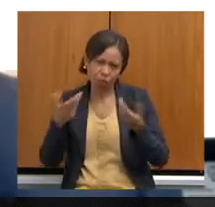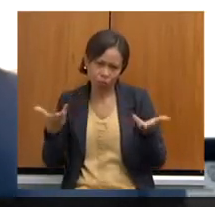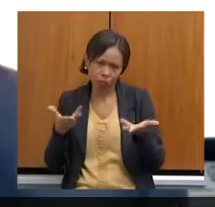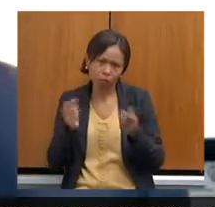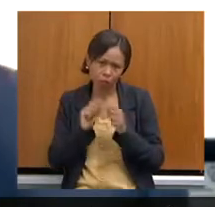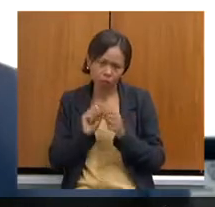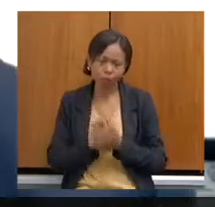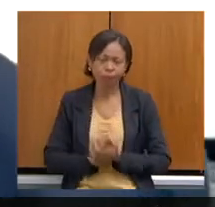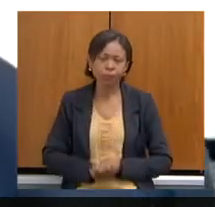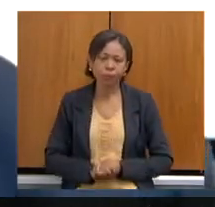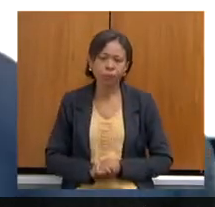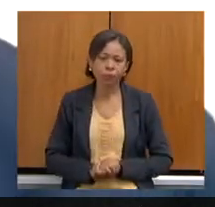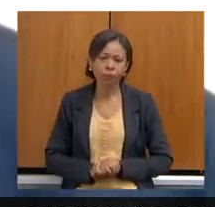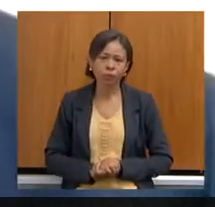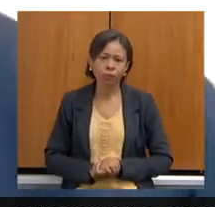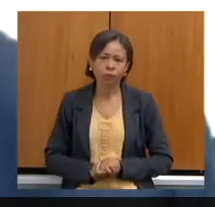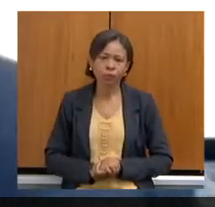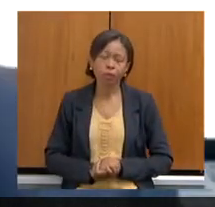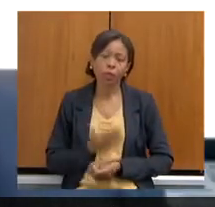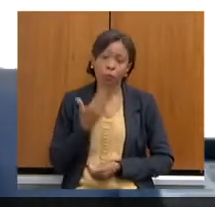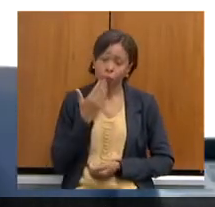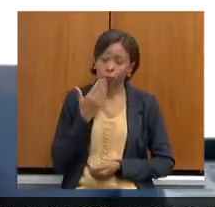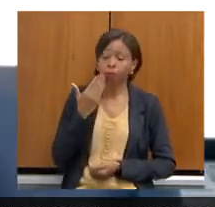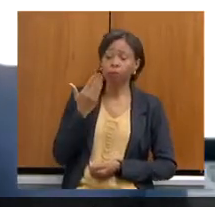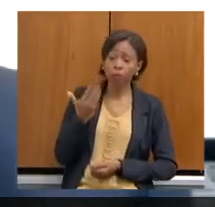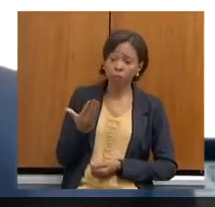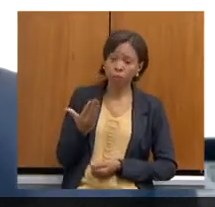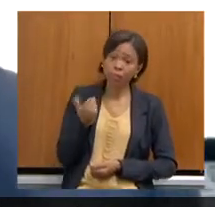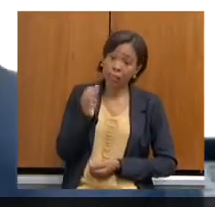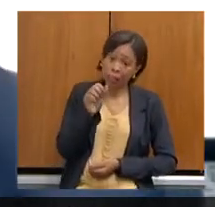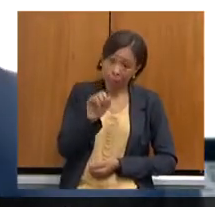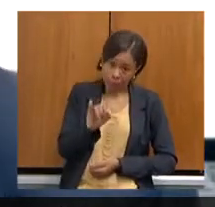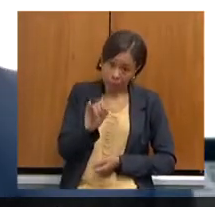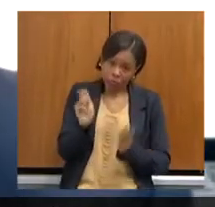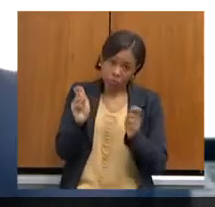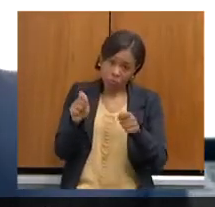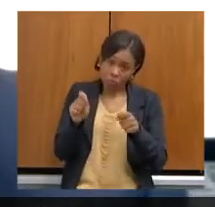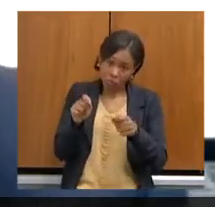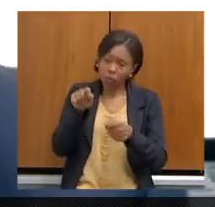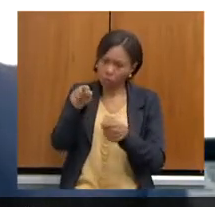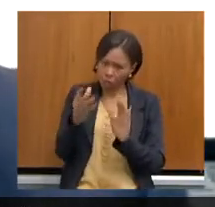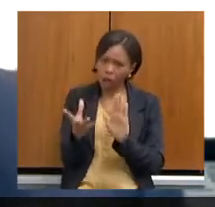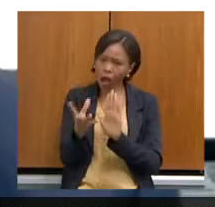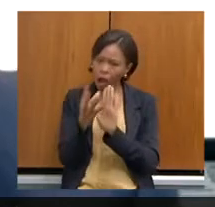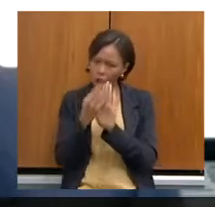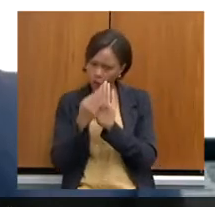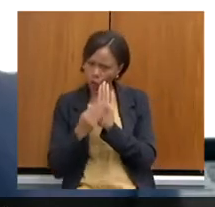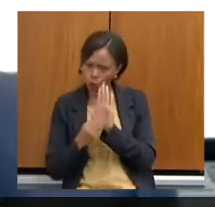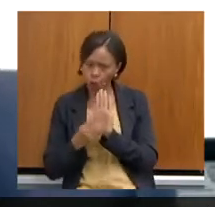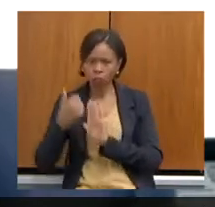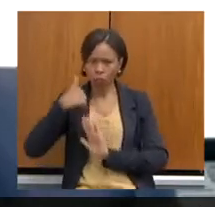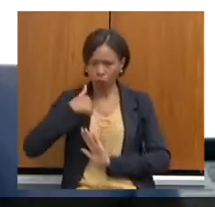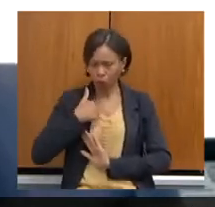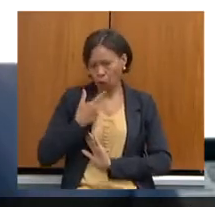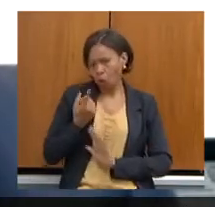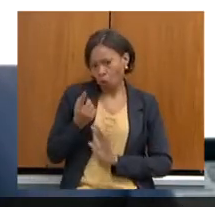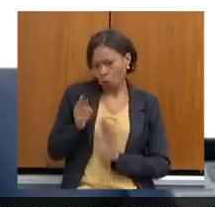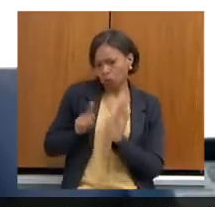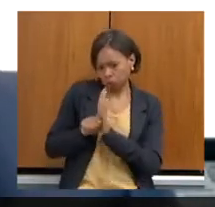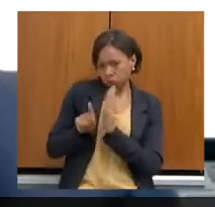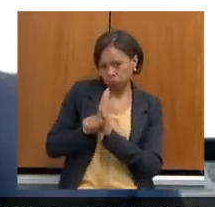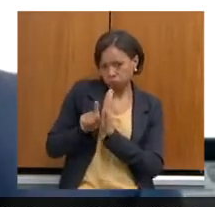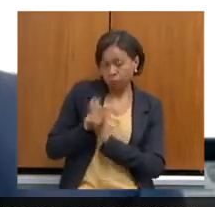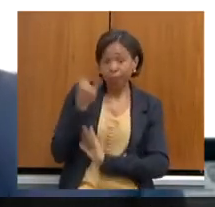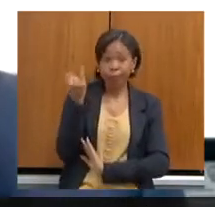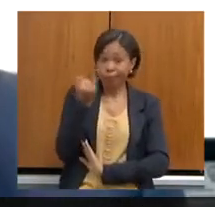fazer então queria pedir a gentileza da senhora e puder para tomar Notas Sobre o fechamento que para ver se era